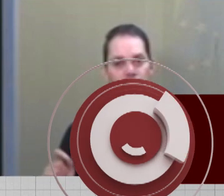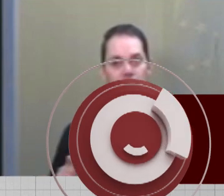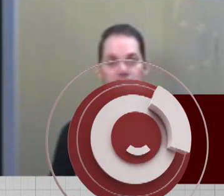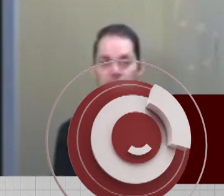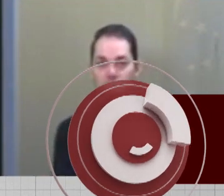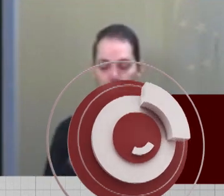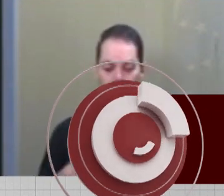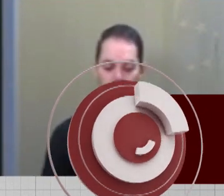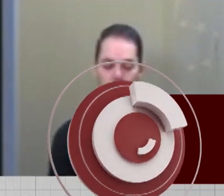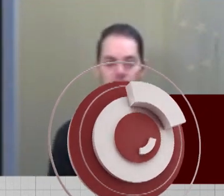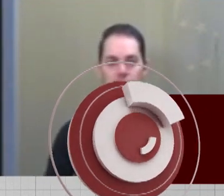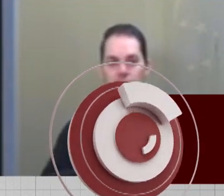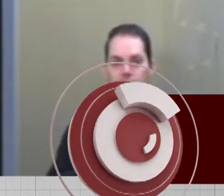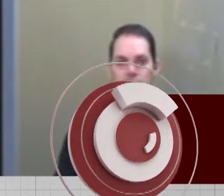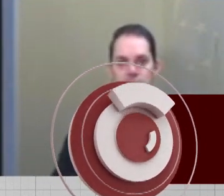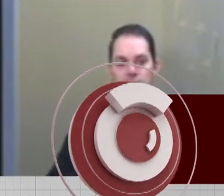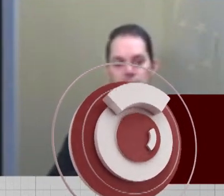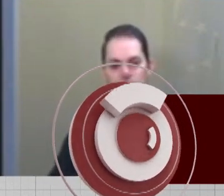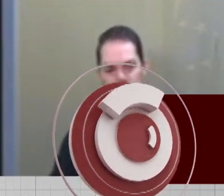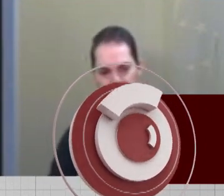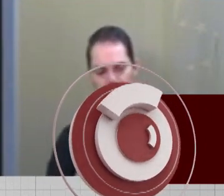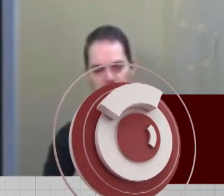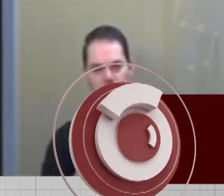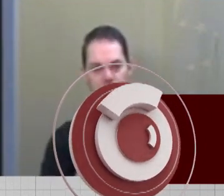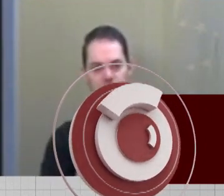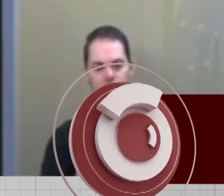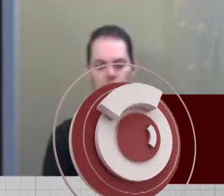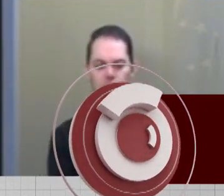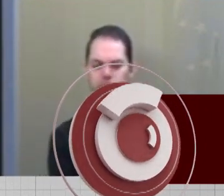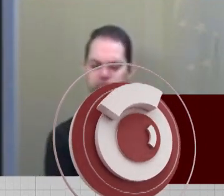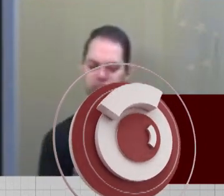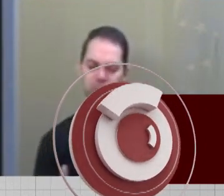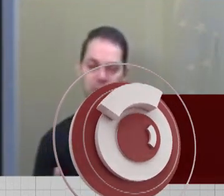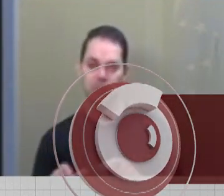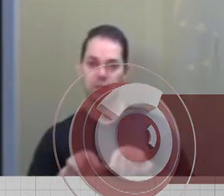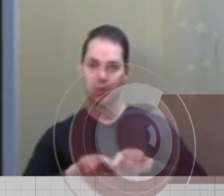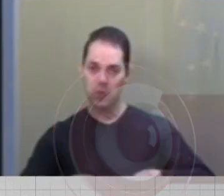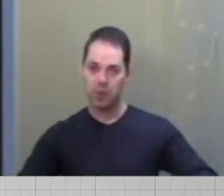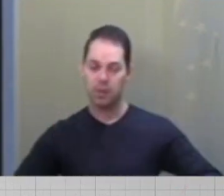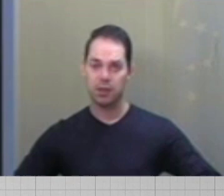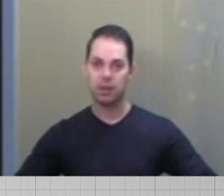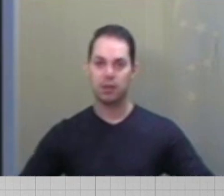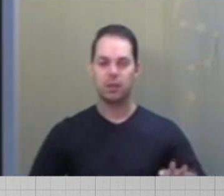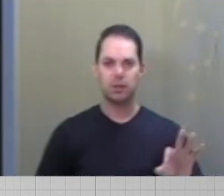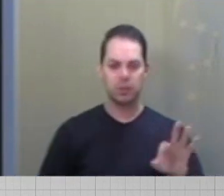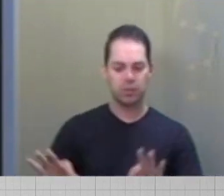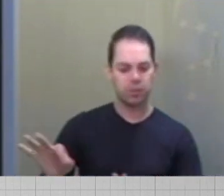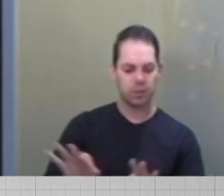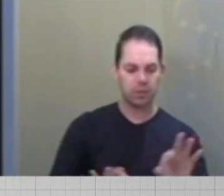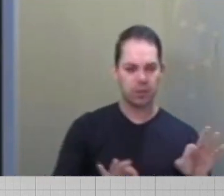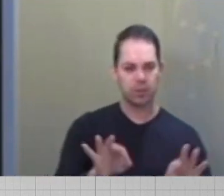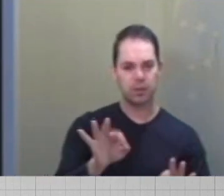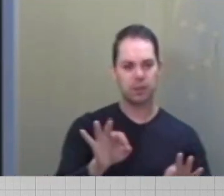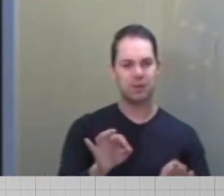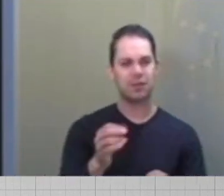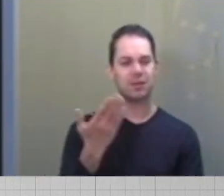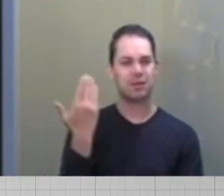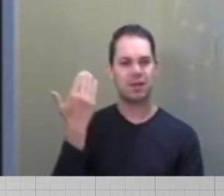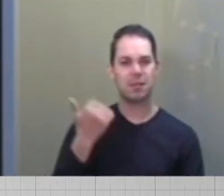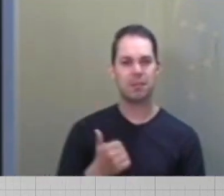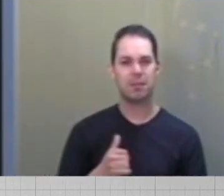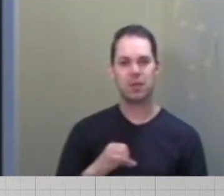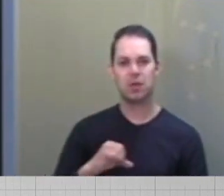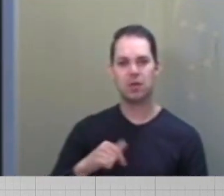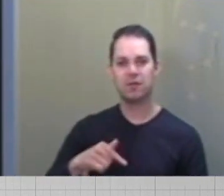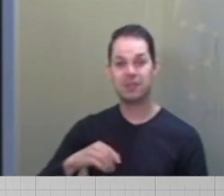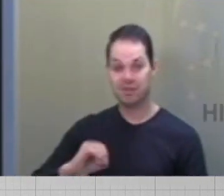Jacuí, de Cachoeira, de Rio Pardo e General Câmara, que construídas nos anos 70, senador Lazer